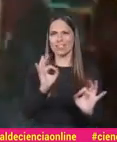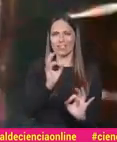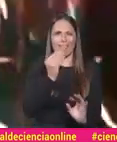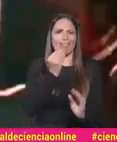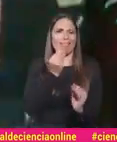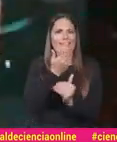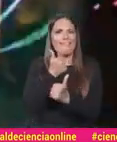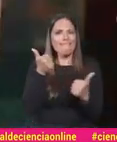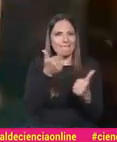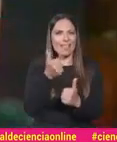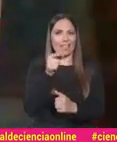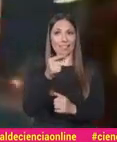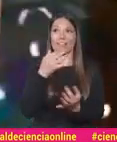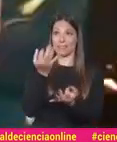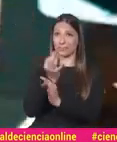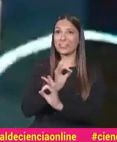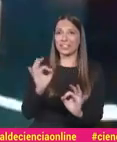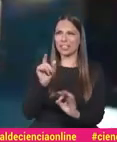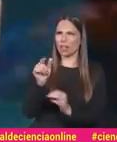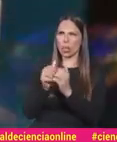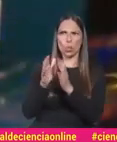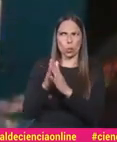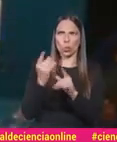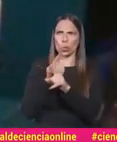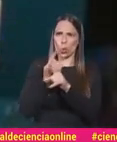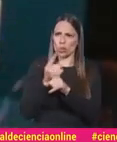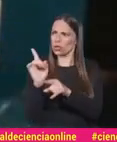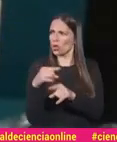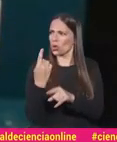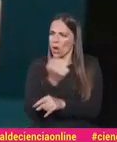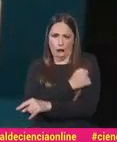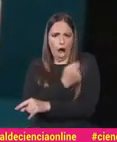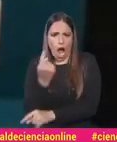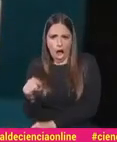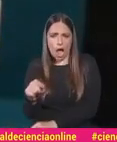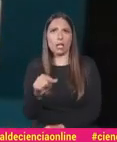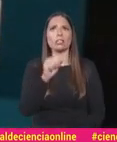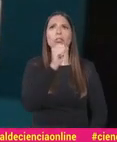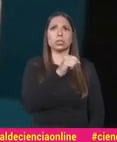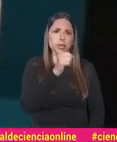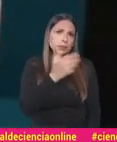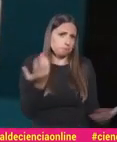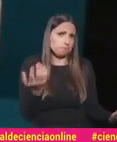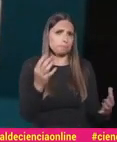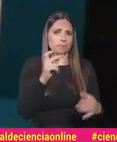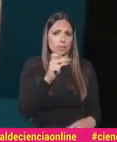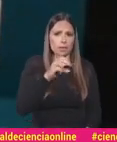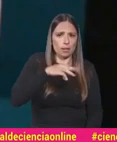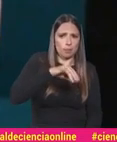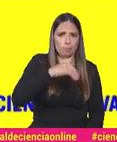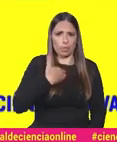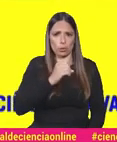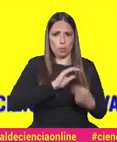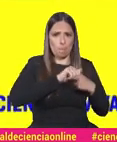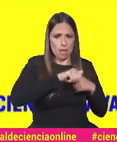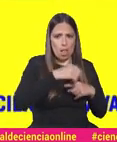é? É fantástico. Tudo isto com produtos que nós temos em casa habitualmente. Sim, portanto, amido de milho deve ter,